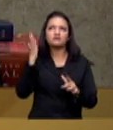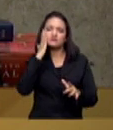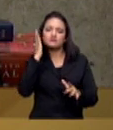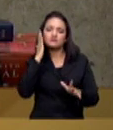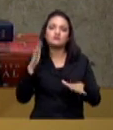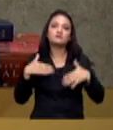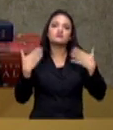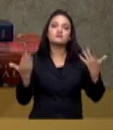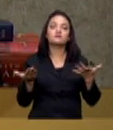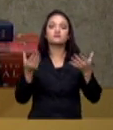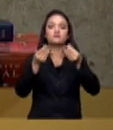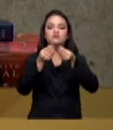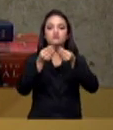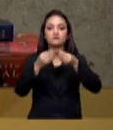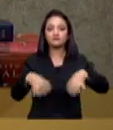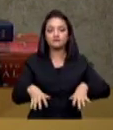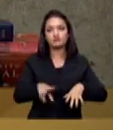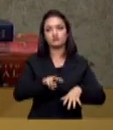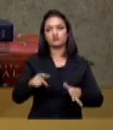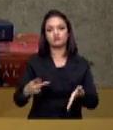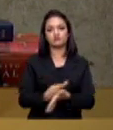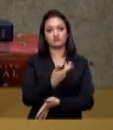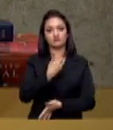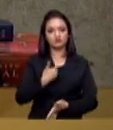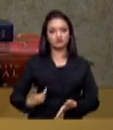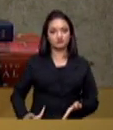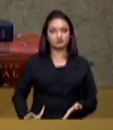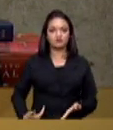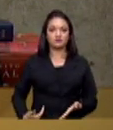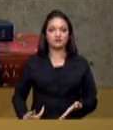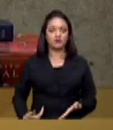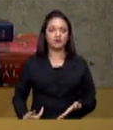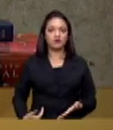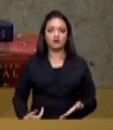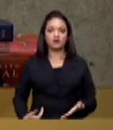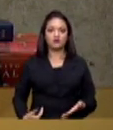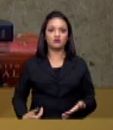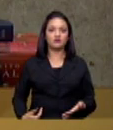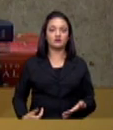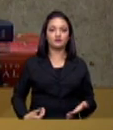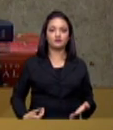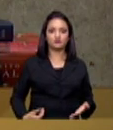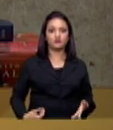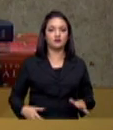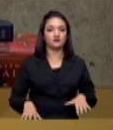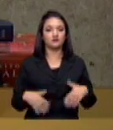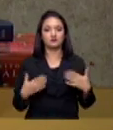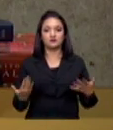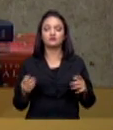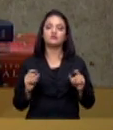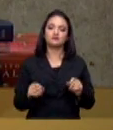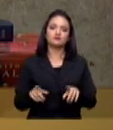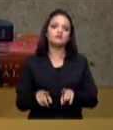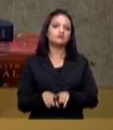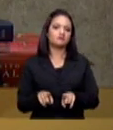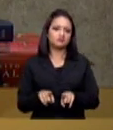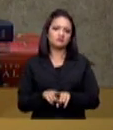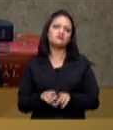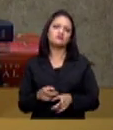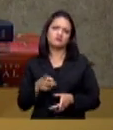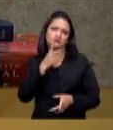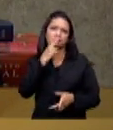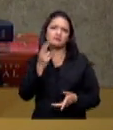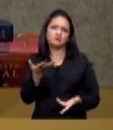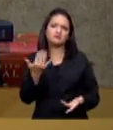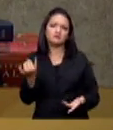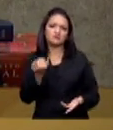poder público sofreria. Entretanto, aqui também acho bastante razoável, estou adotando a tese